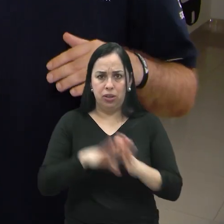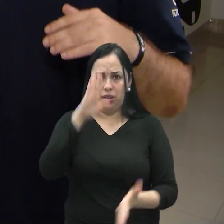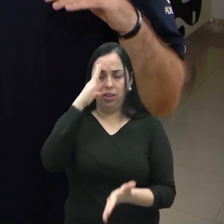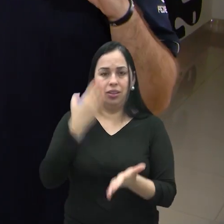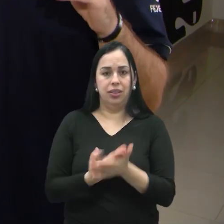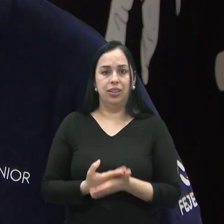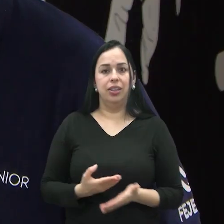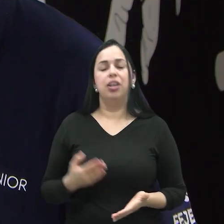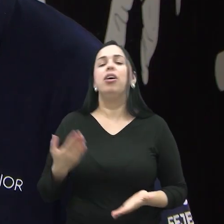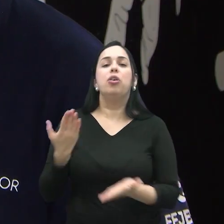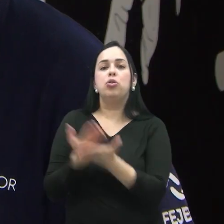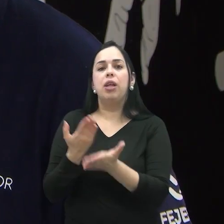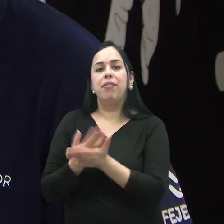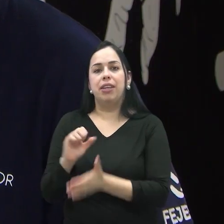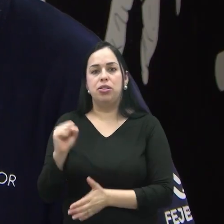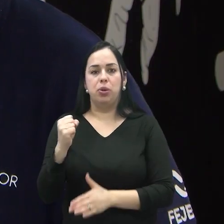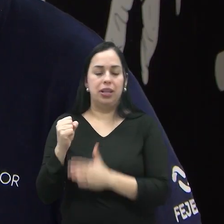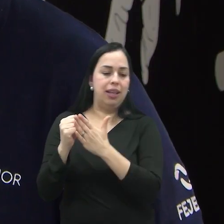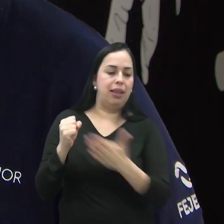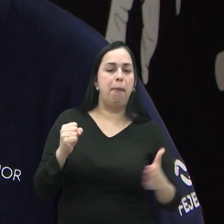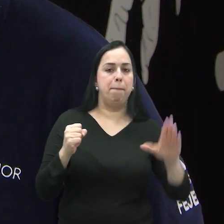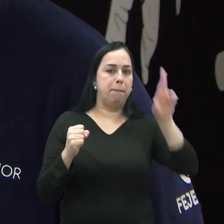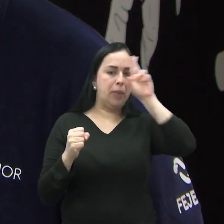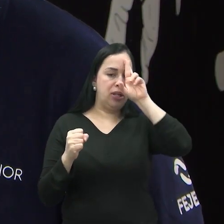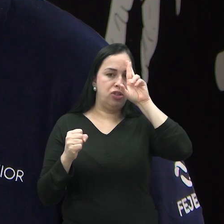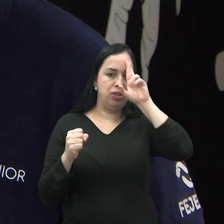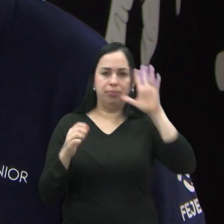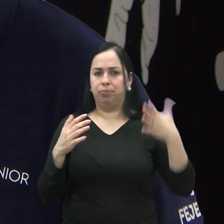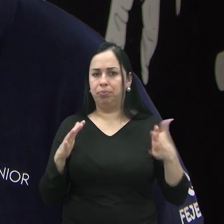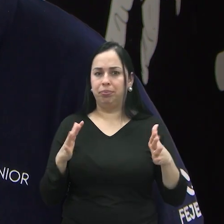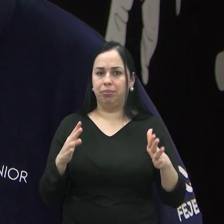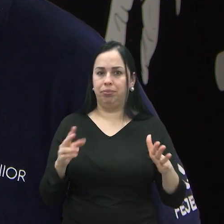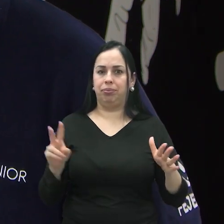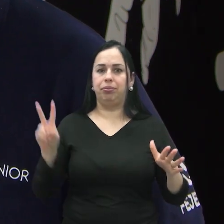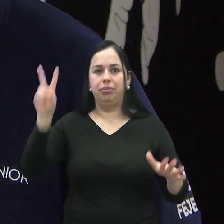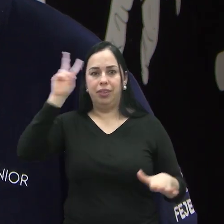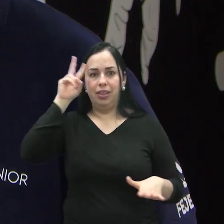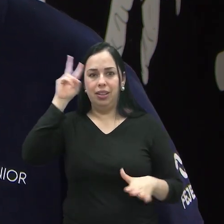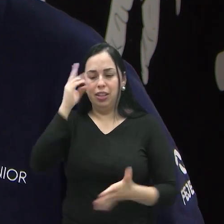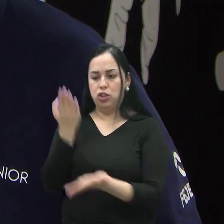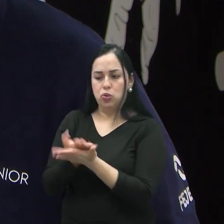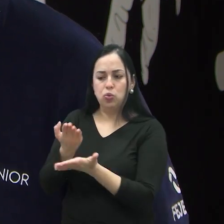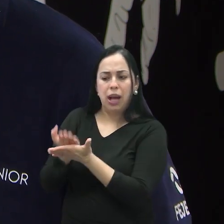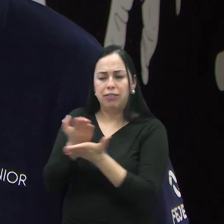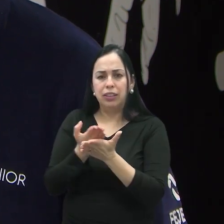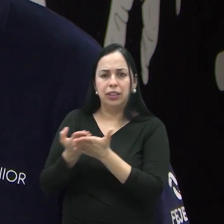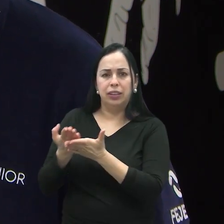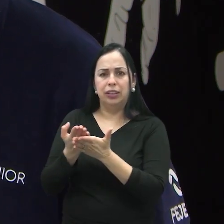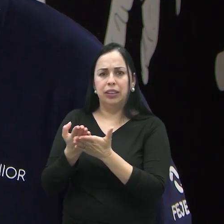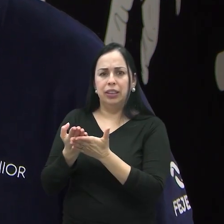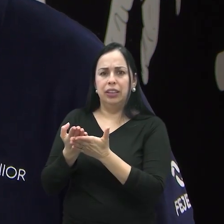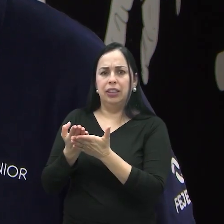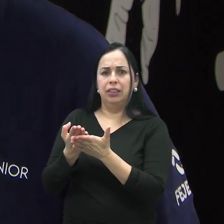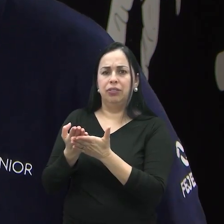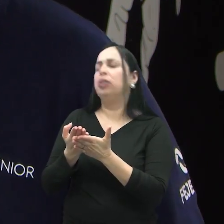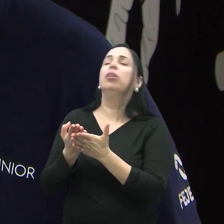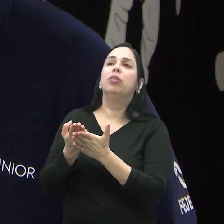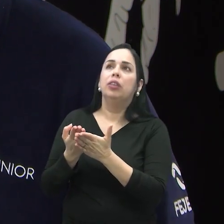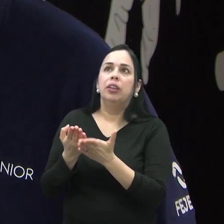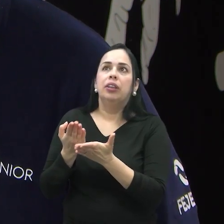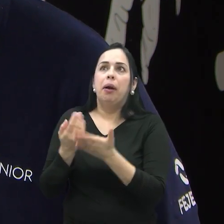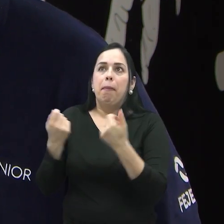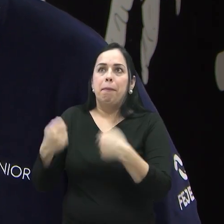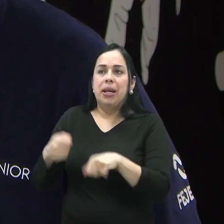e confiante. Eu estudava das 8 ao meio-dia ali, e era muito de, segunda-feira eu botava metas, não de vou